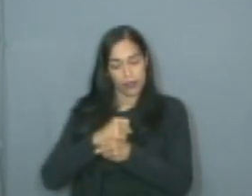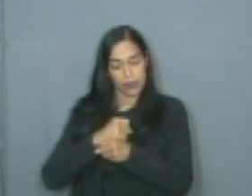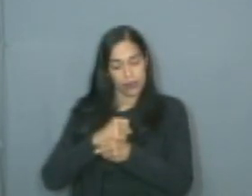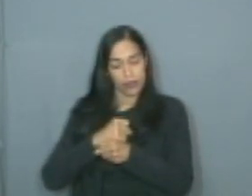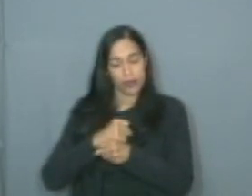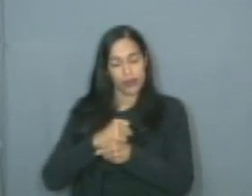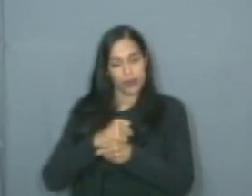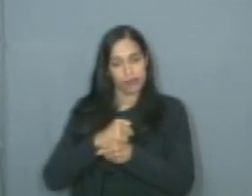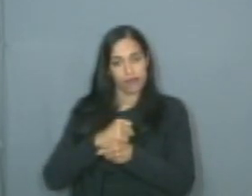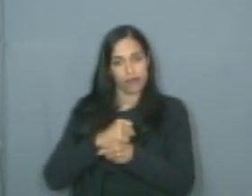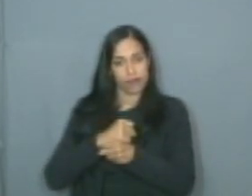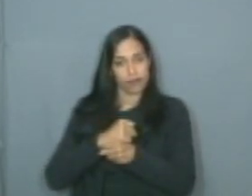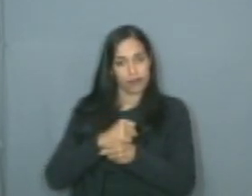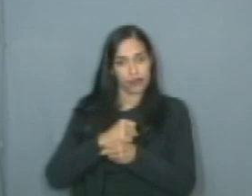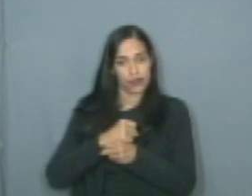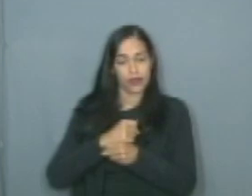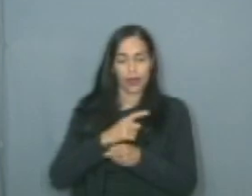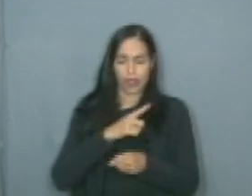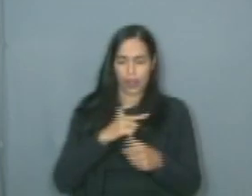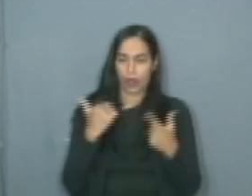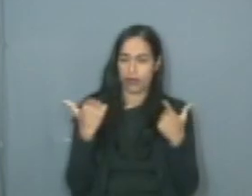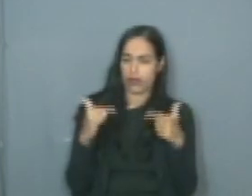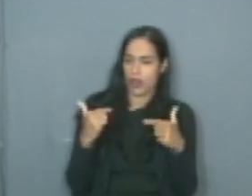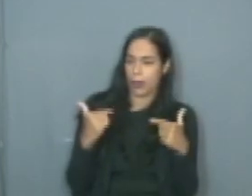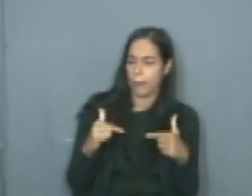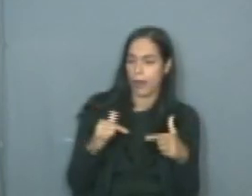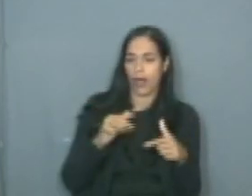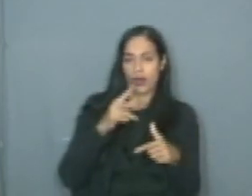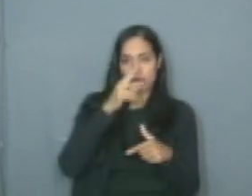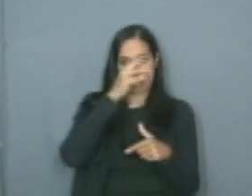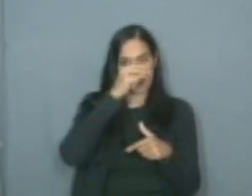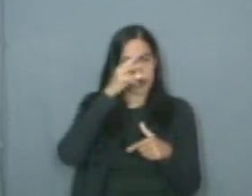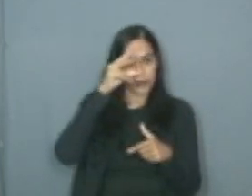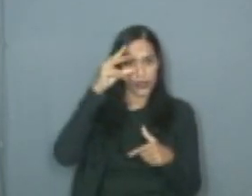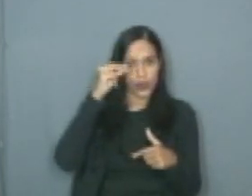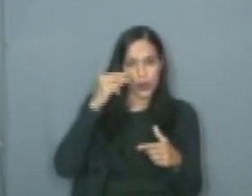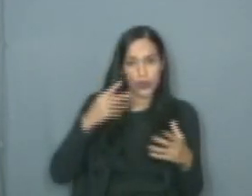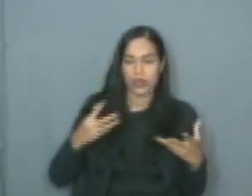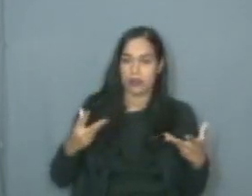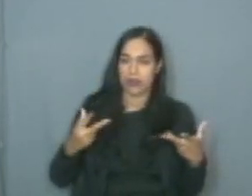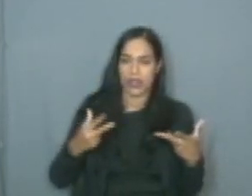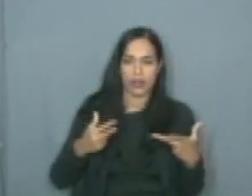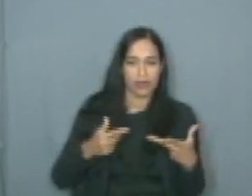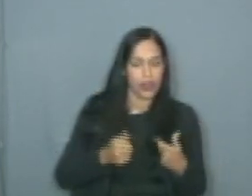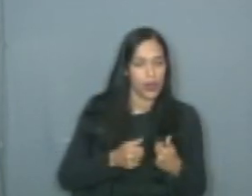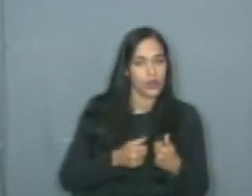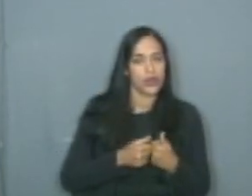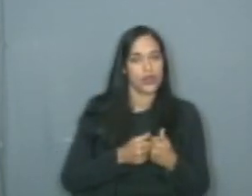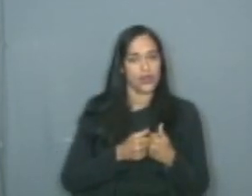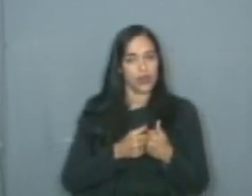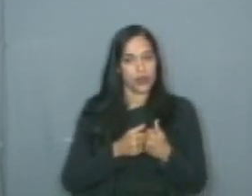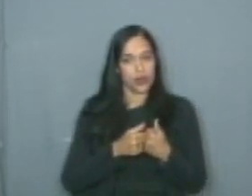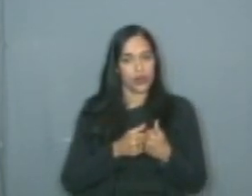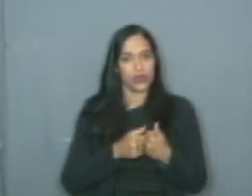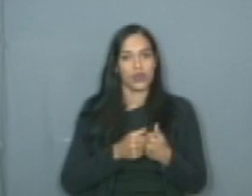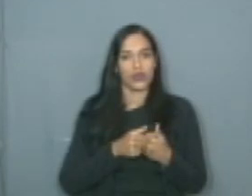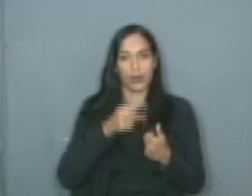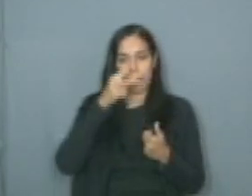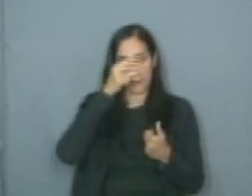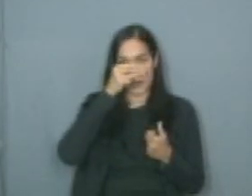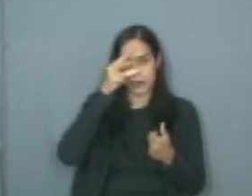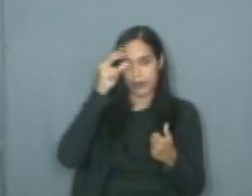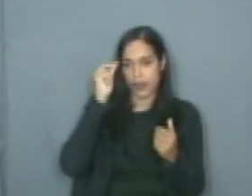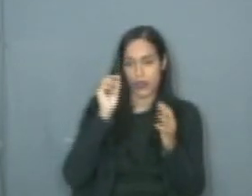Vejam, existe um trabalho lindo da prefeitura, maravilhoso, tal. Eu amo o prefeito